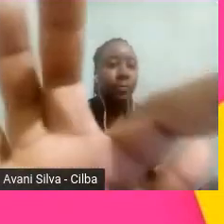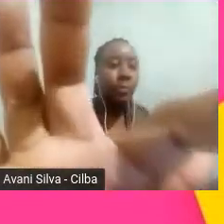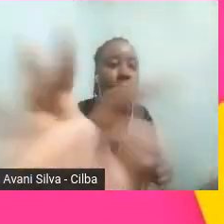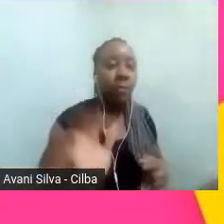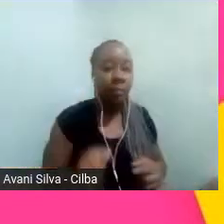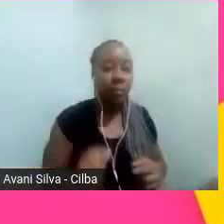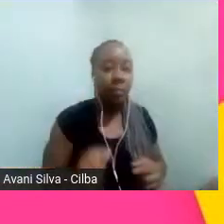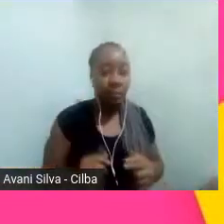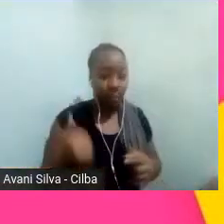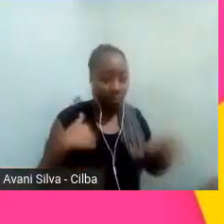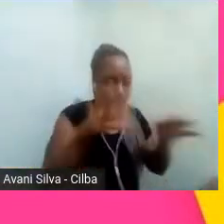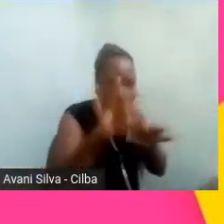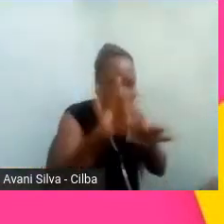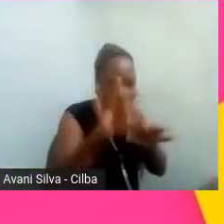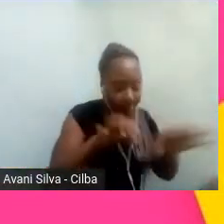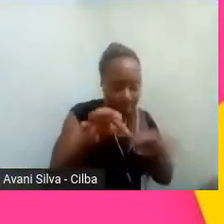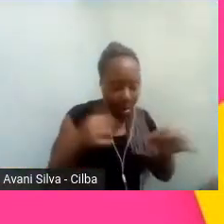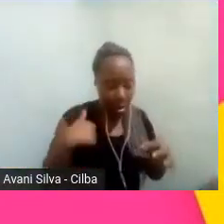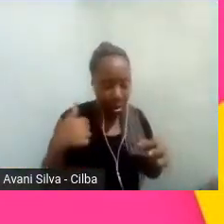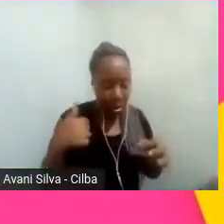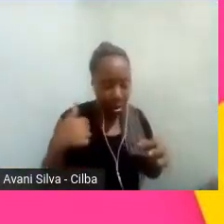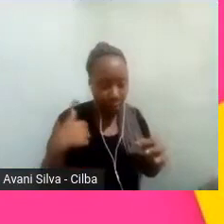posicionar aqui o Arduino.